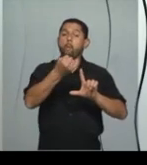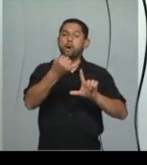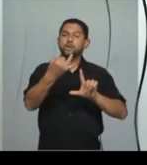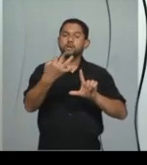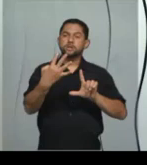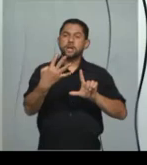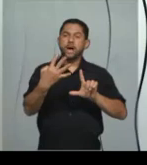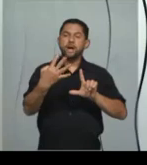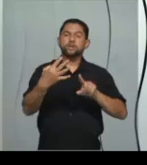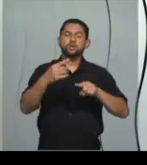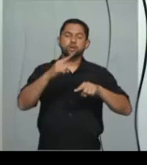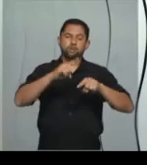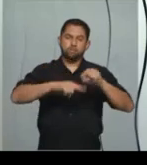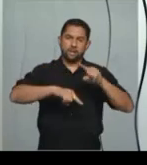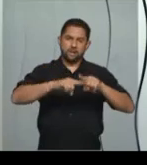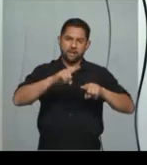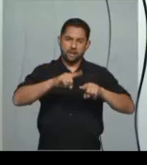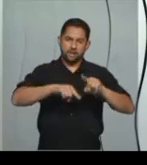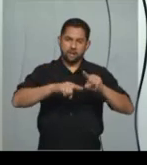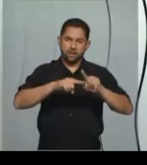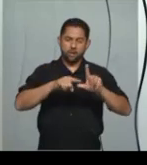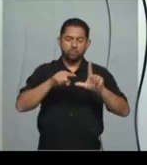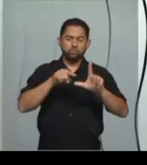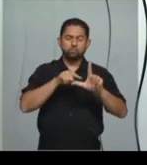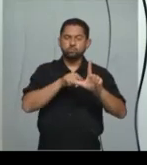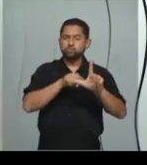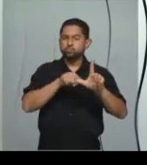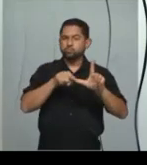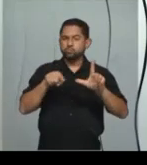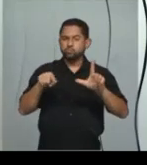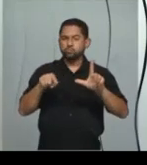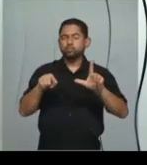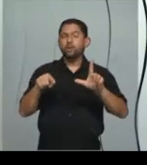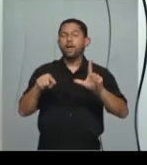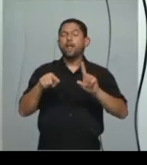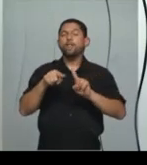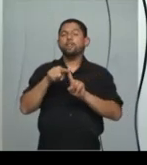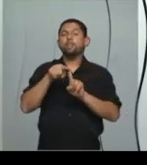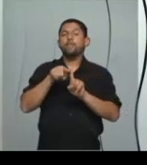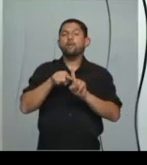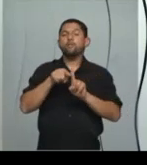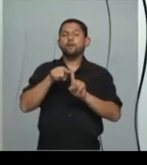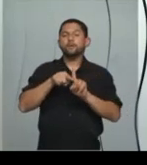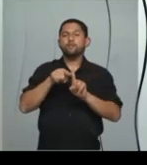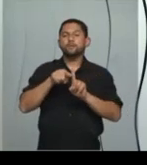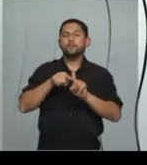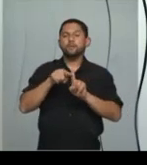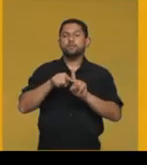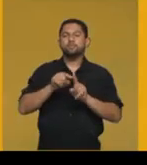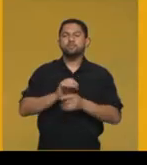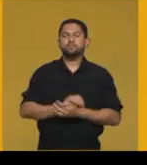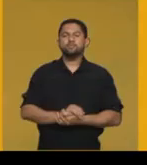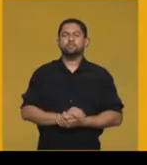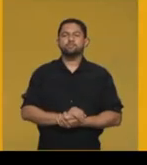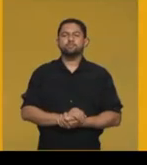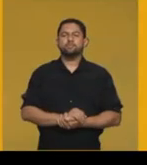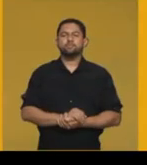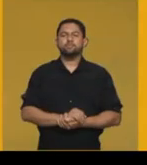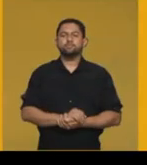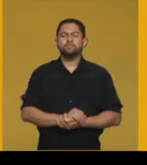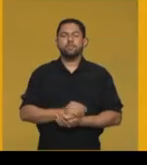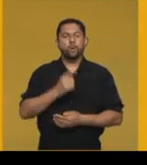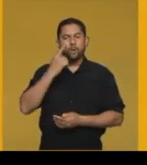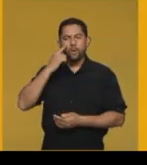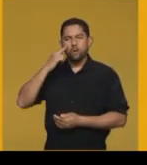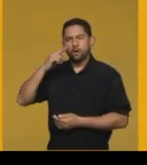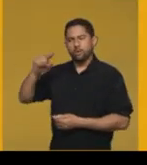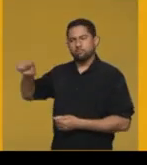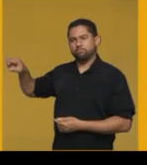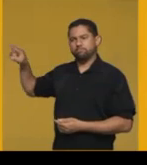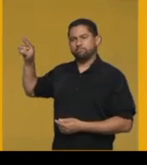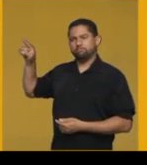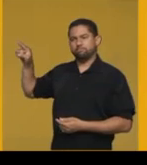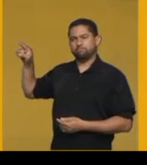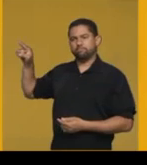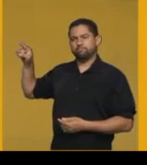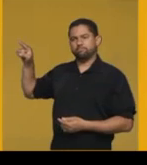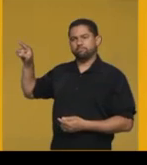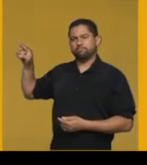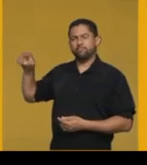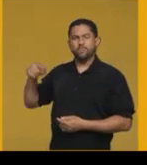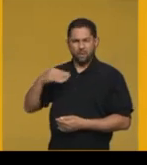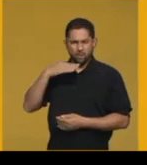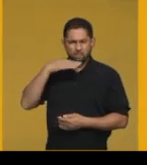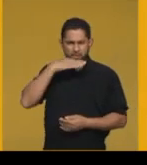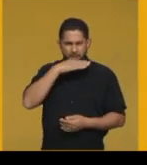soluto, no caso aqui meu vai ser o KNO3, que é um sal, e a sua quantidade. Observe que esse gráfico ele